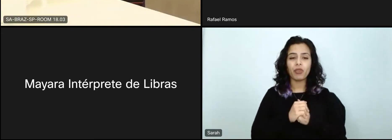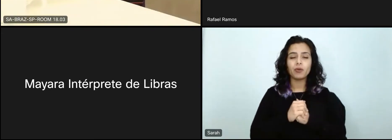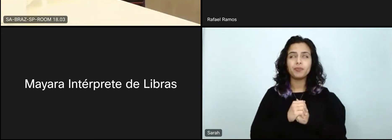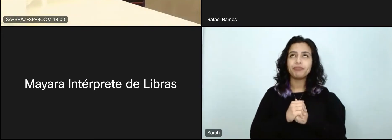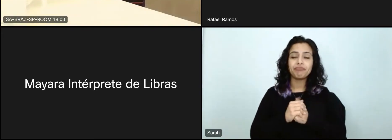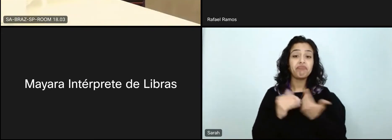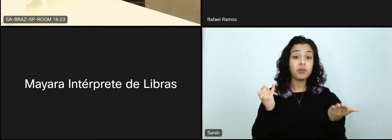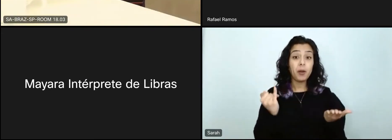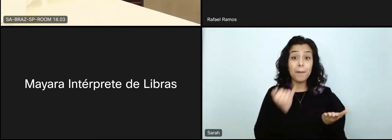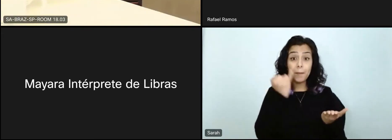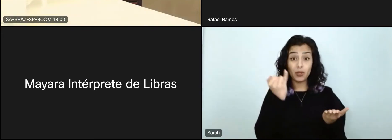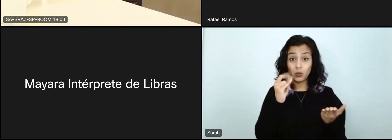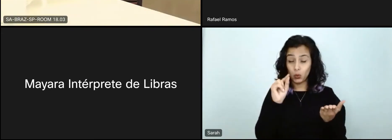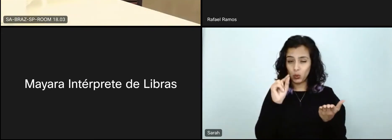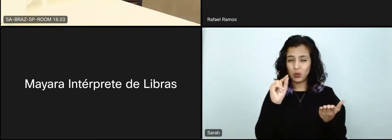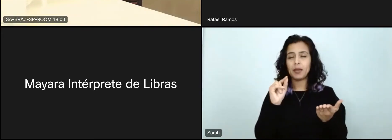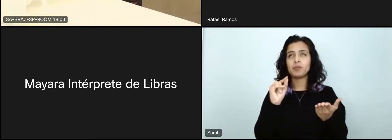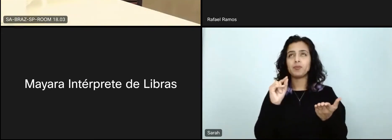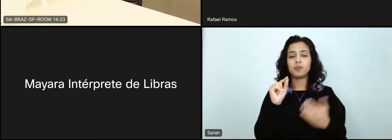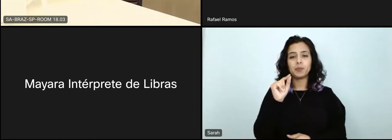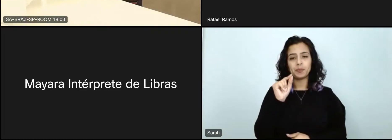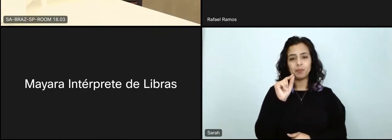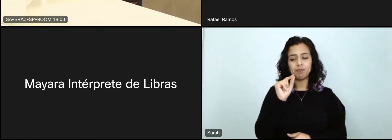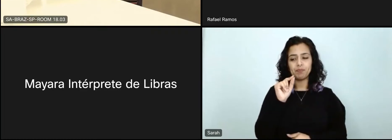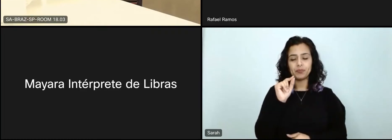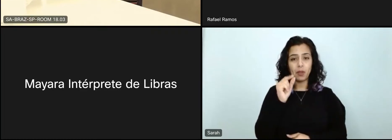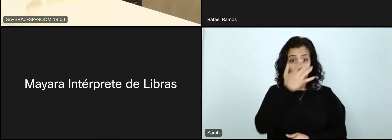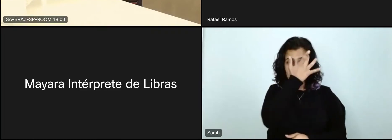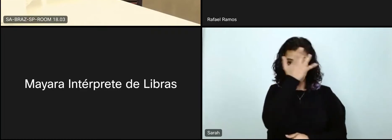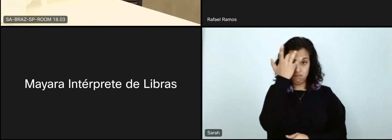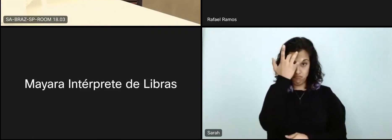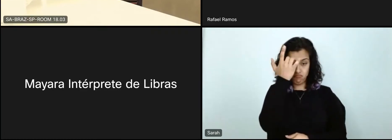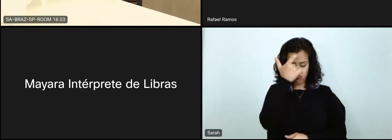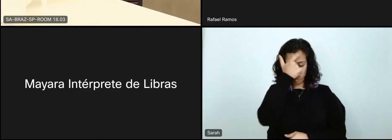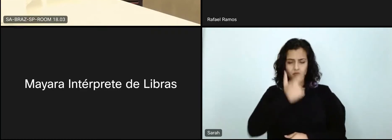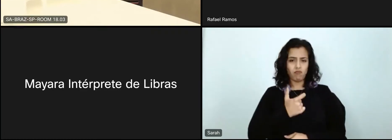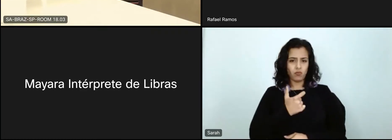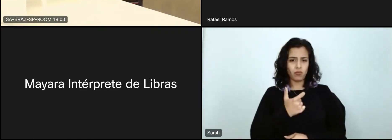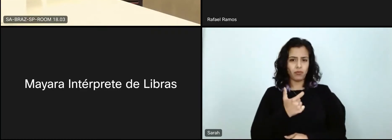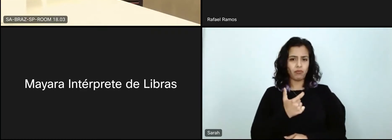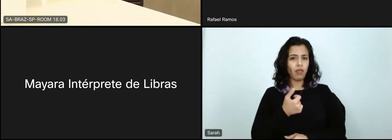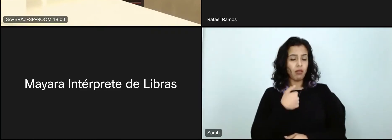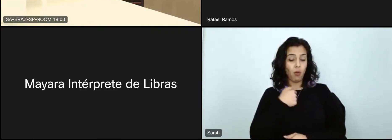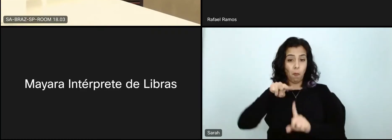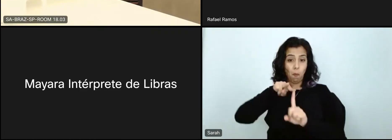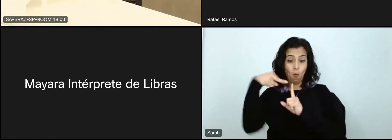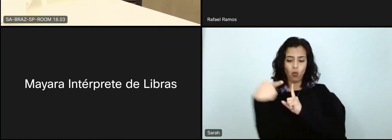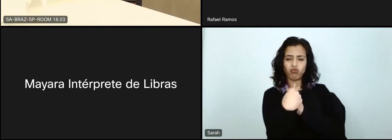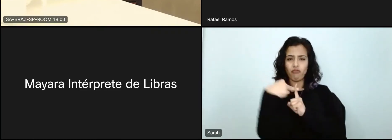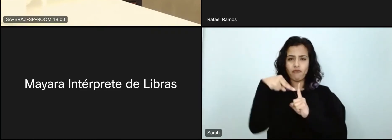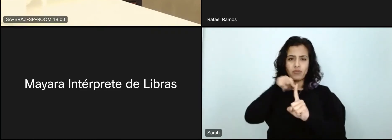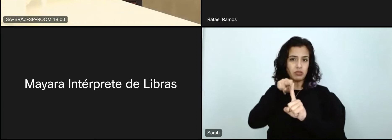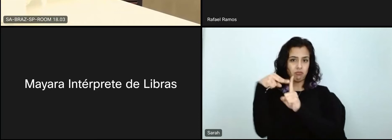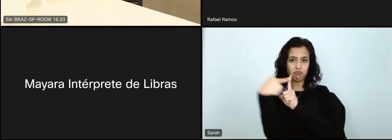importante a gente trazer justamente isso, assim, de você ter o ponto de o que é o ponto de vista, né? Então, como é que eu,